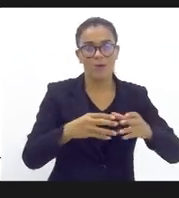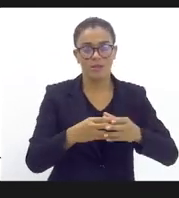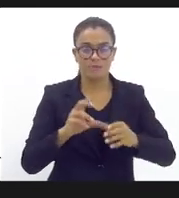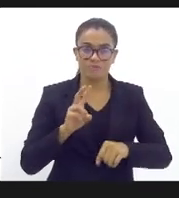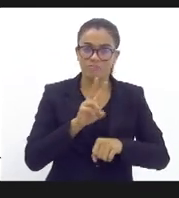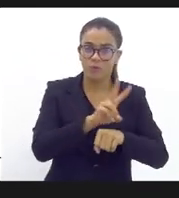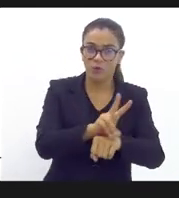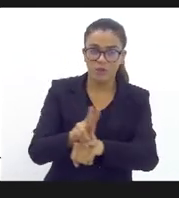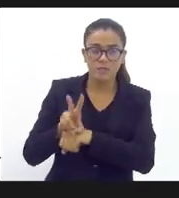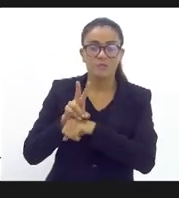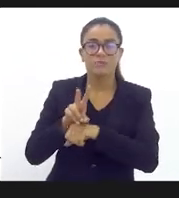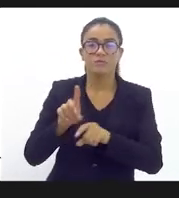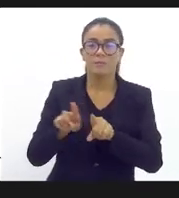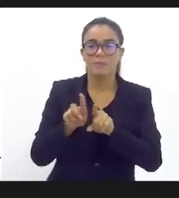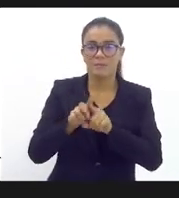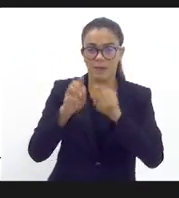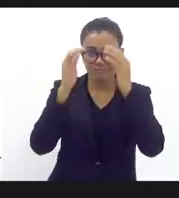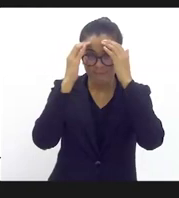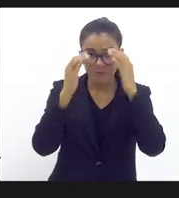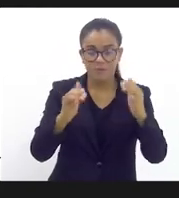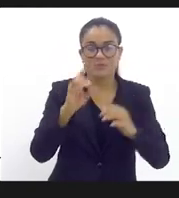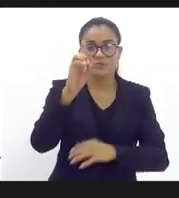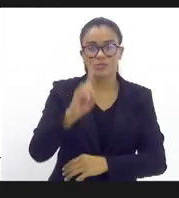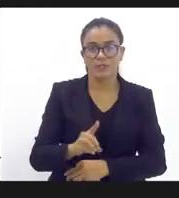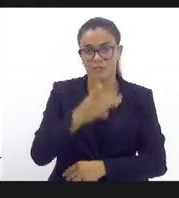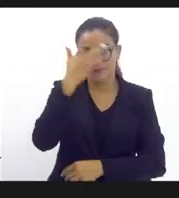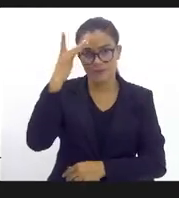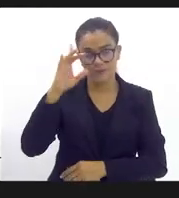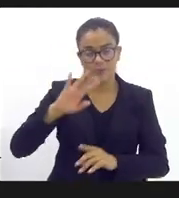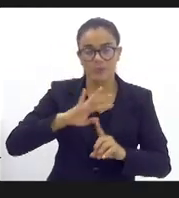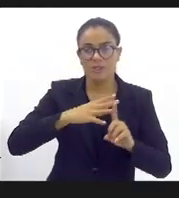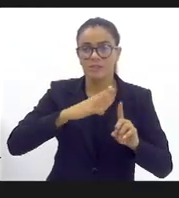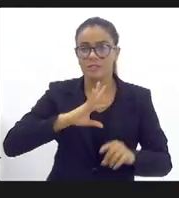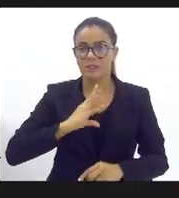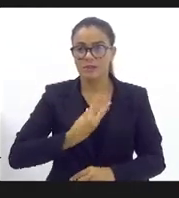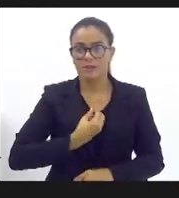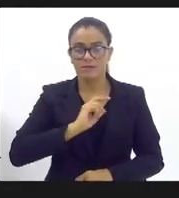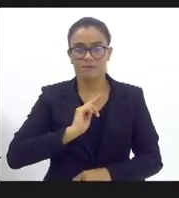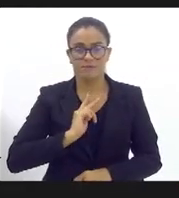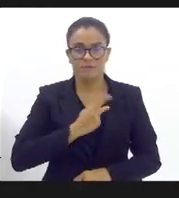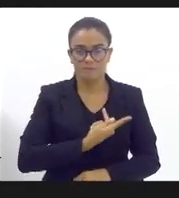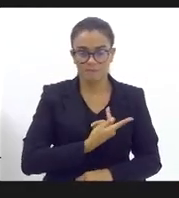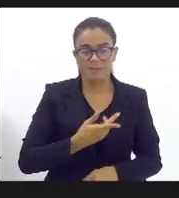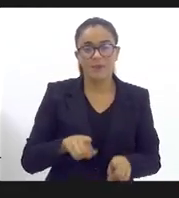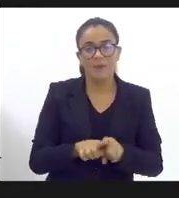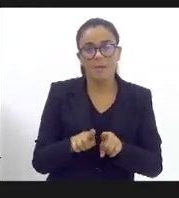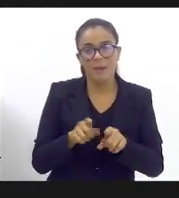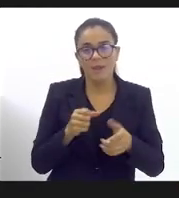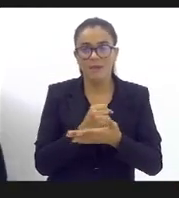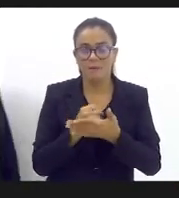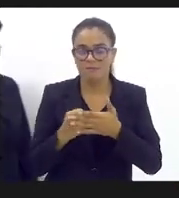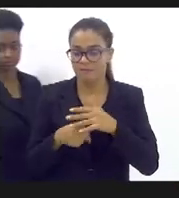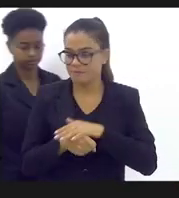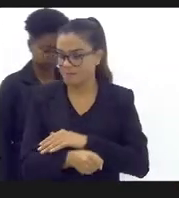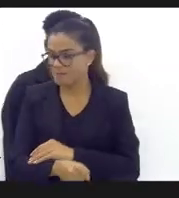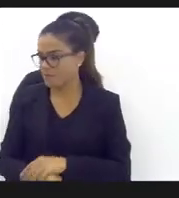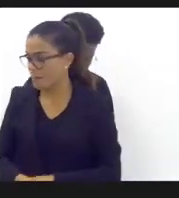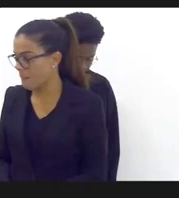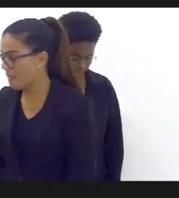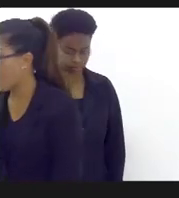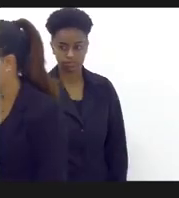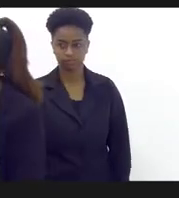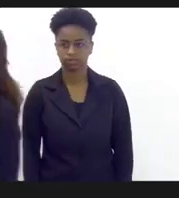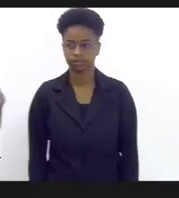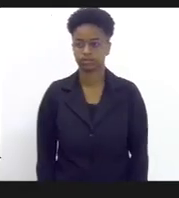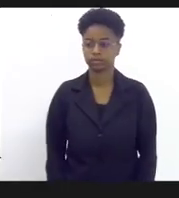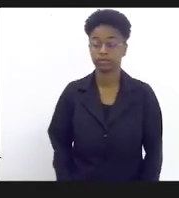proteção aos direitos e dignidade de vida de pessoas travestis e transexuais. E a empregabilidade não é diferente, né?